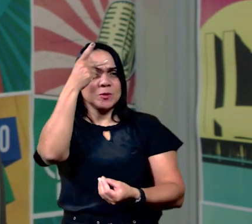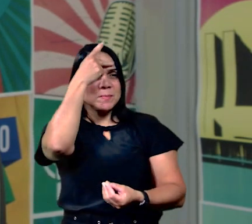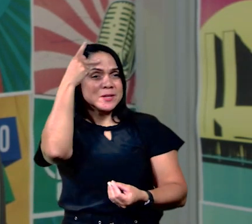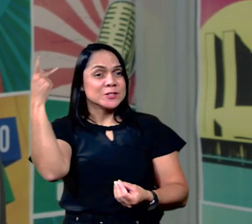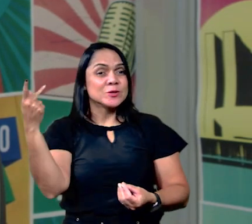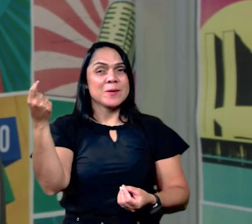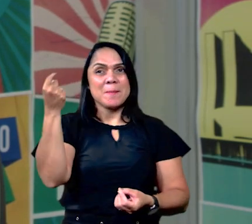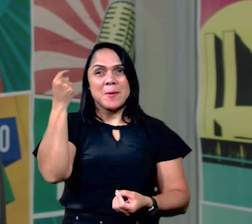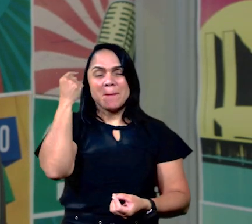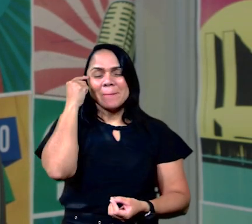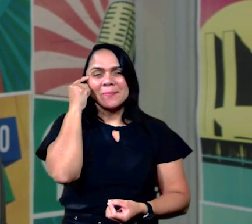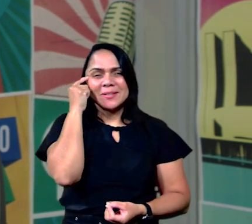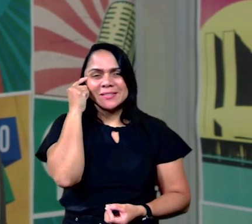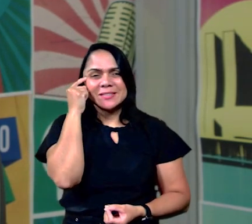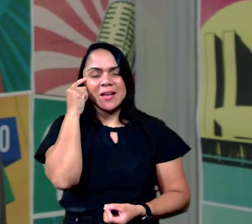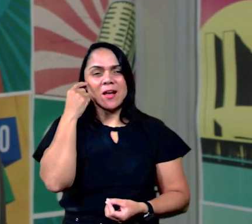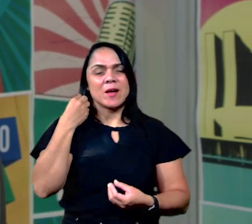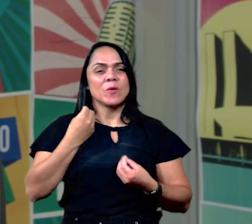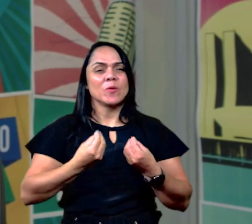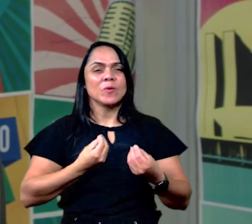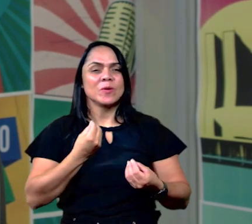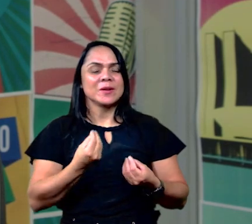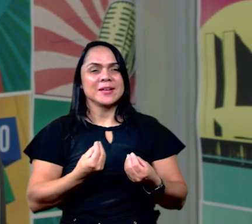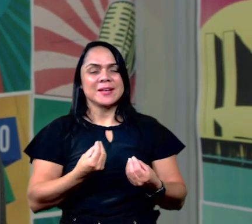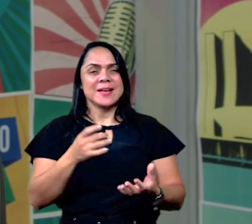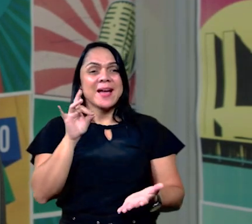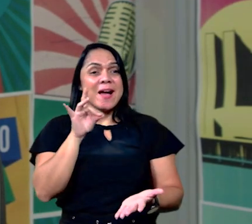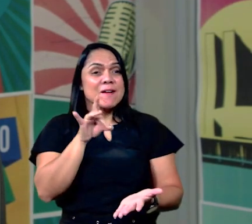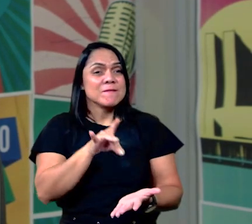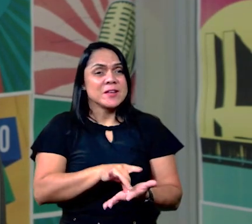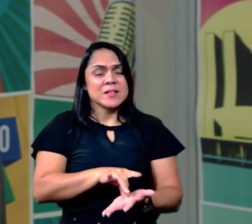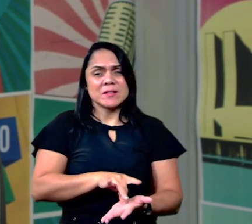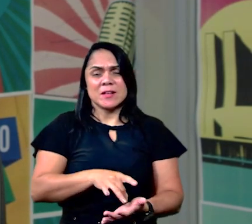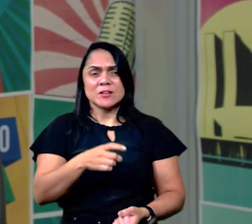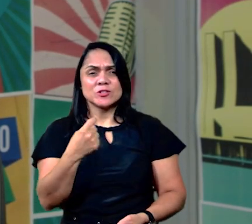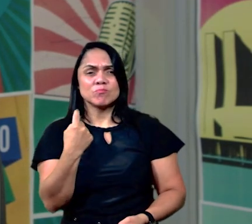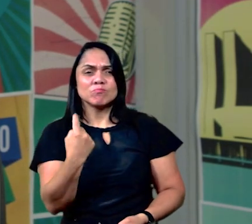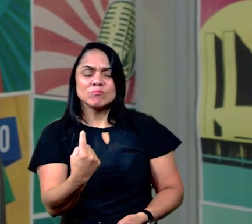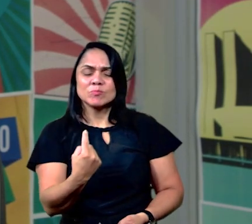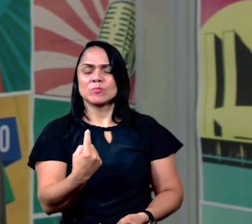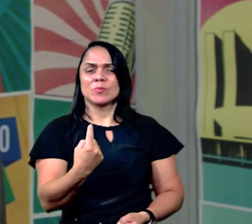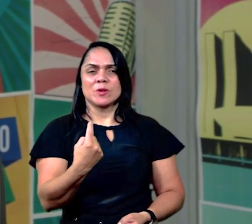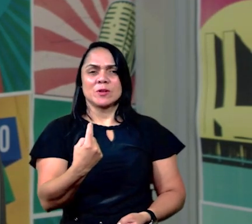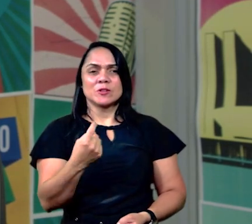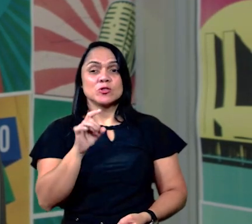gente pensar, não é, que, uma verdade só pode,